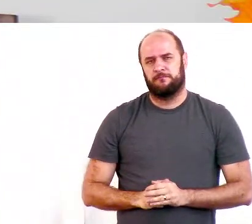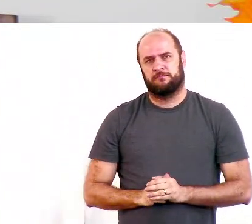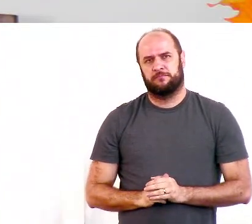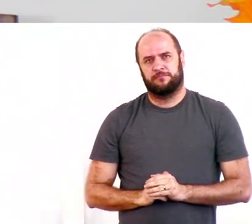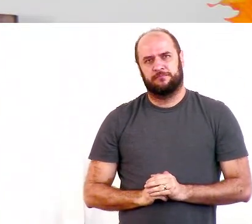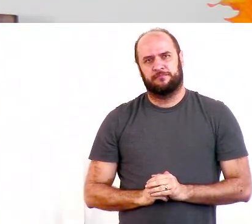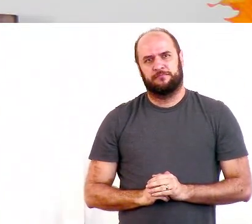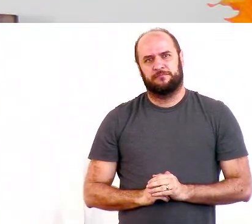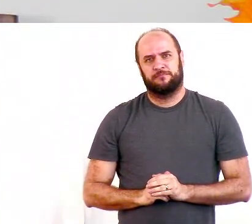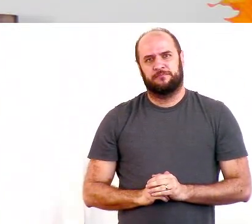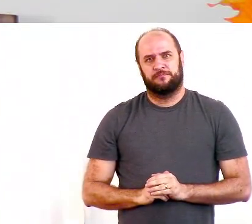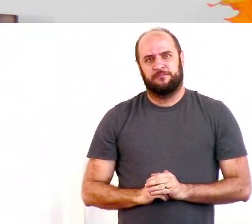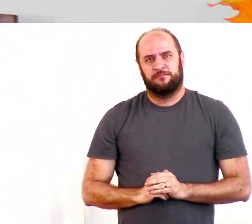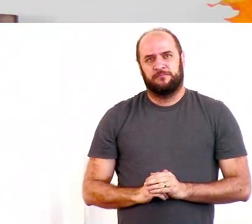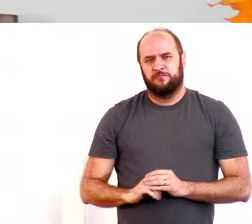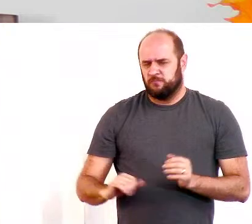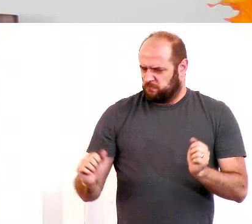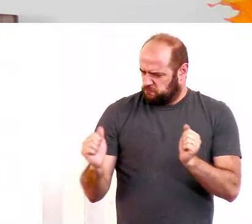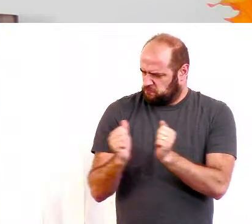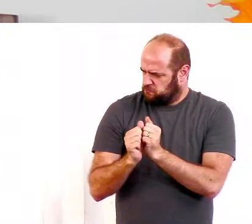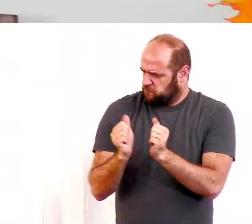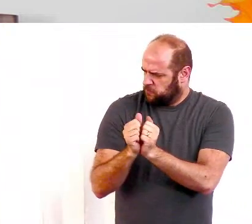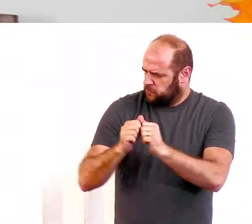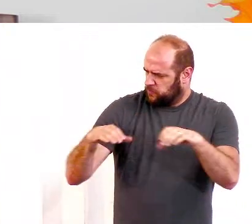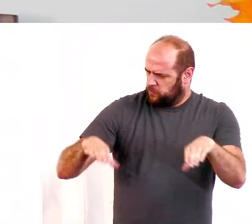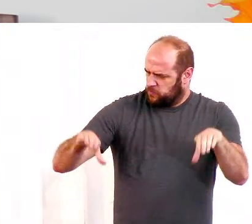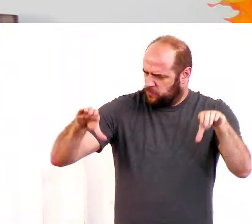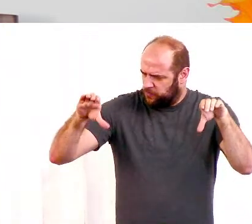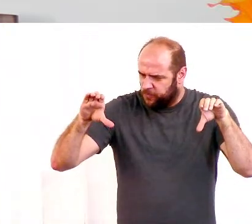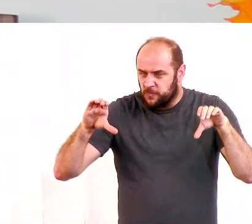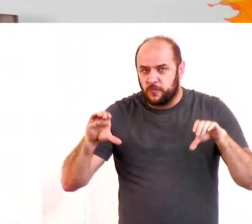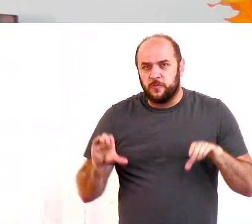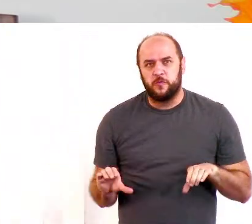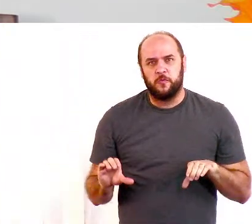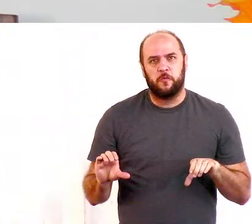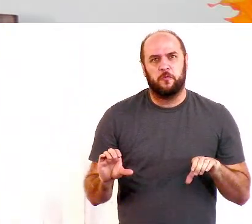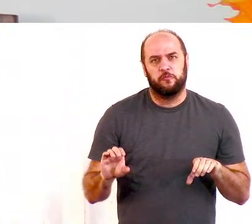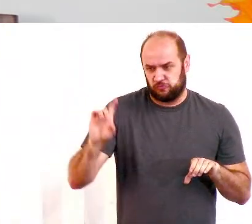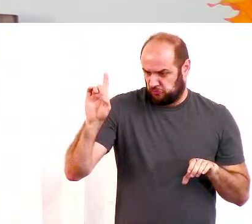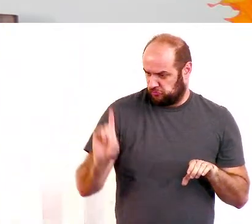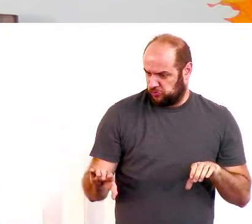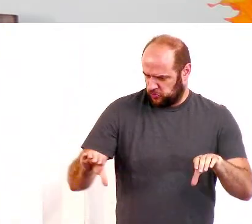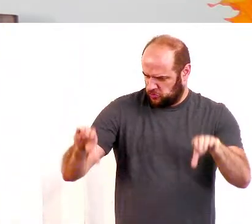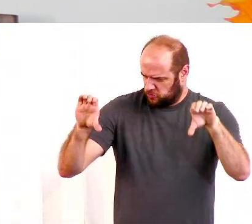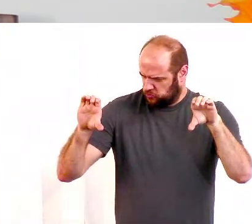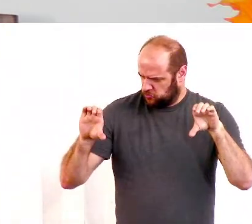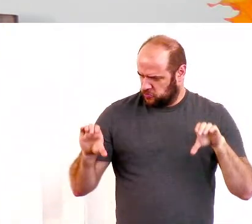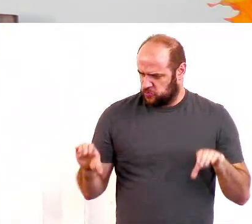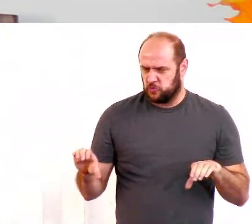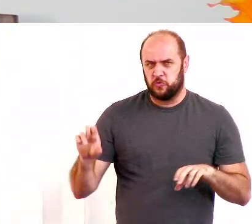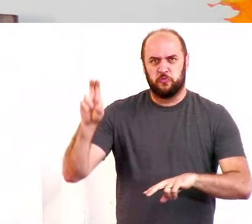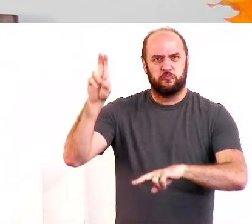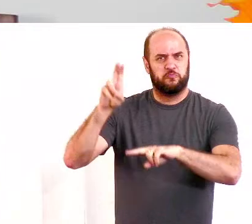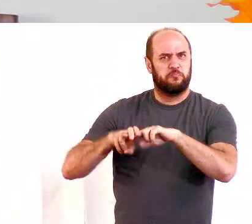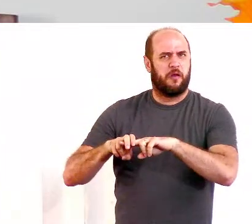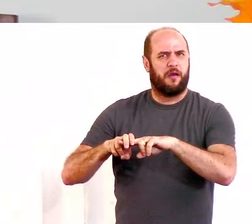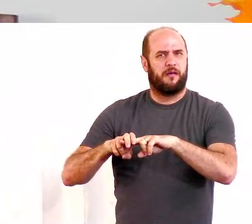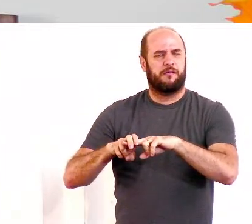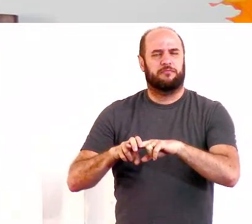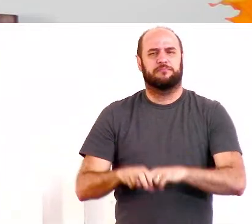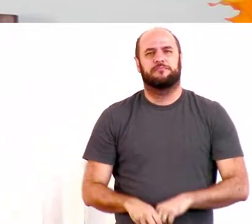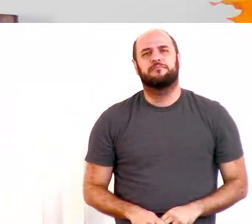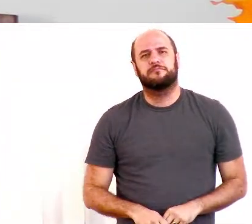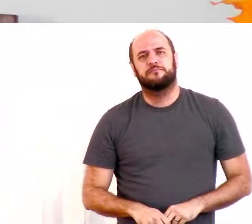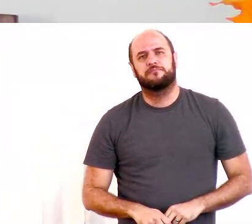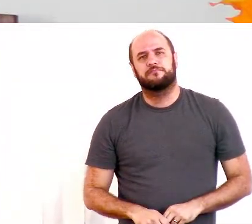À direita, no trono, à direita da majestade das alturas. Mas a corrente